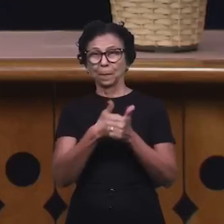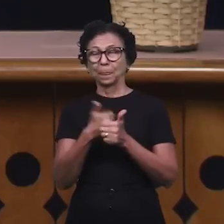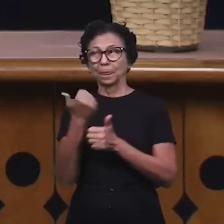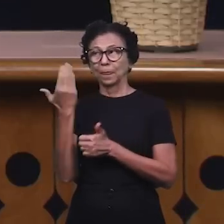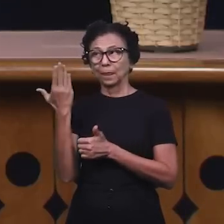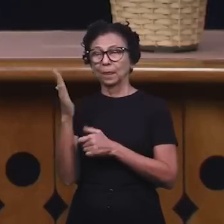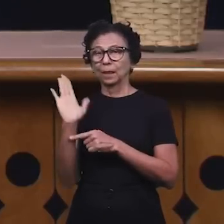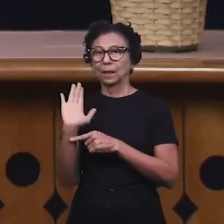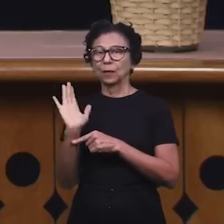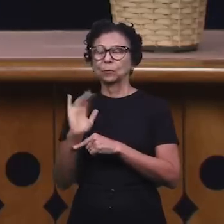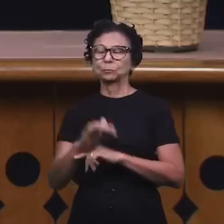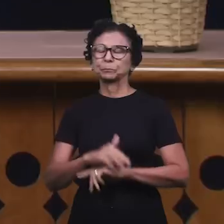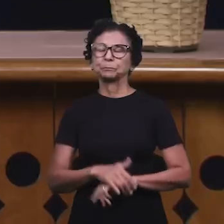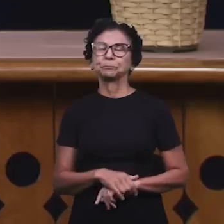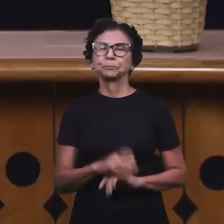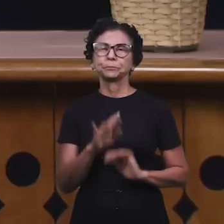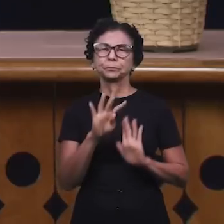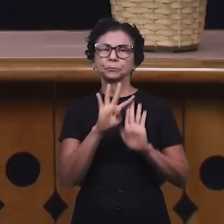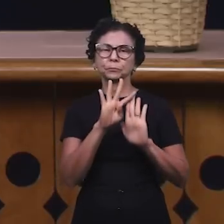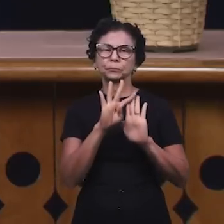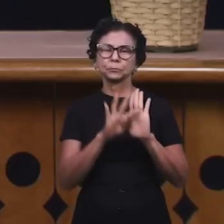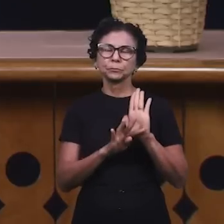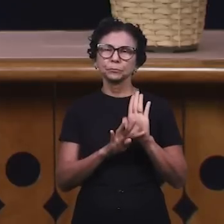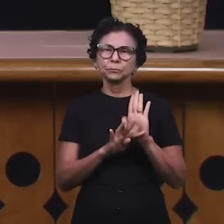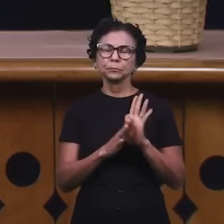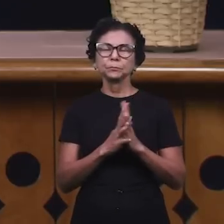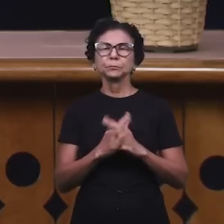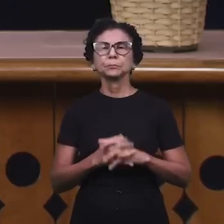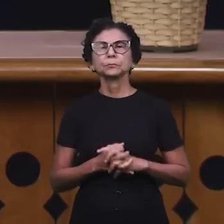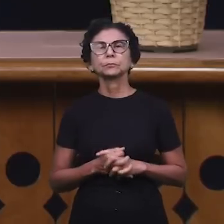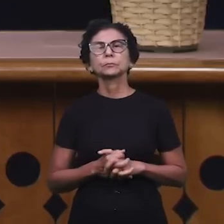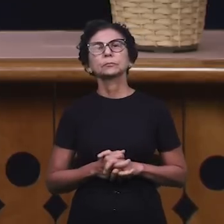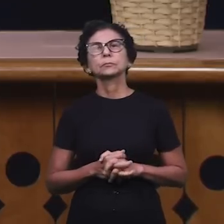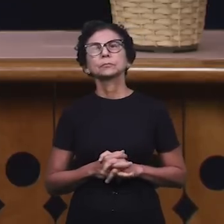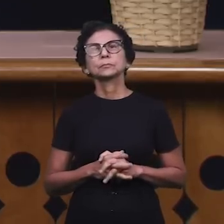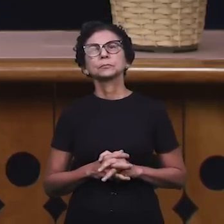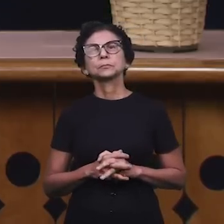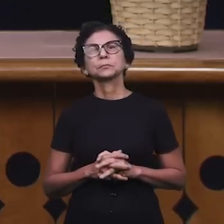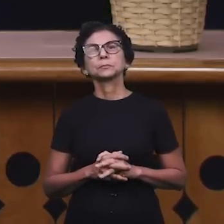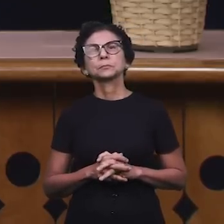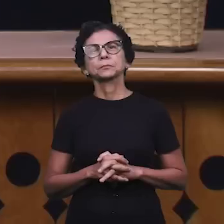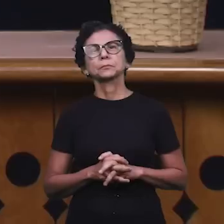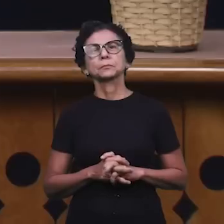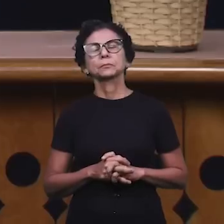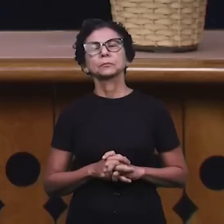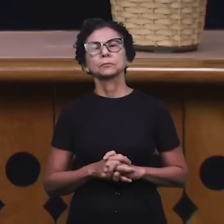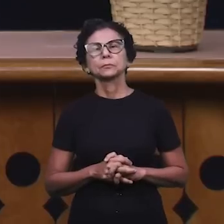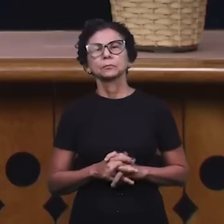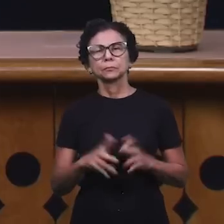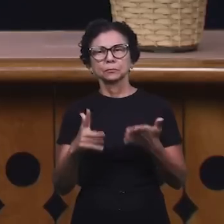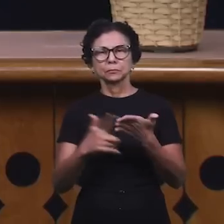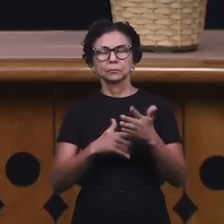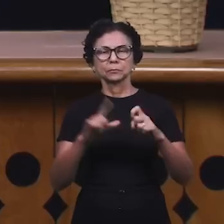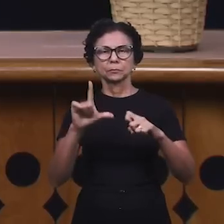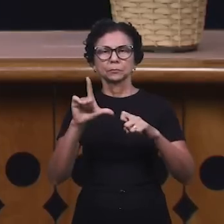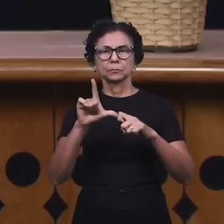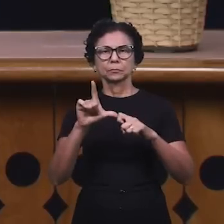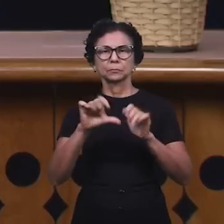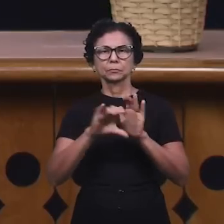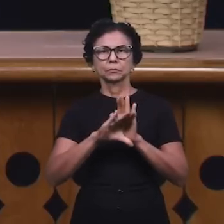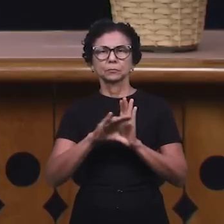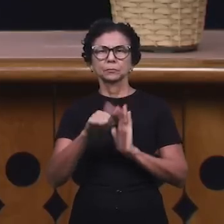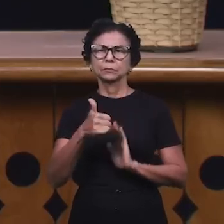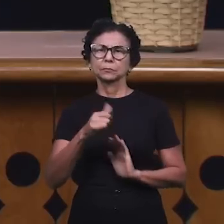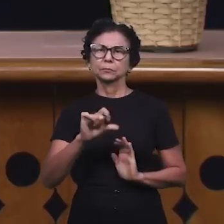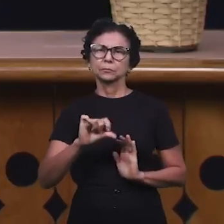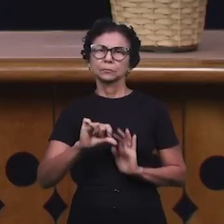tela o texto da palavra desta noite, que está em Lucas, capítulo